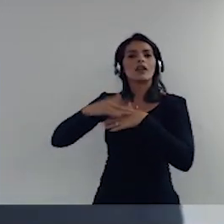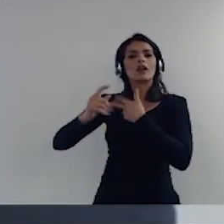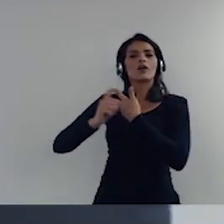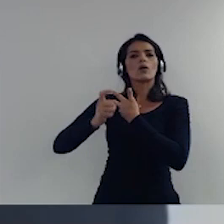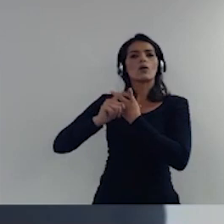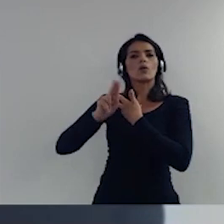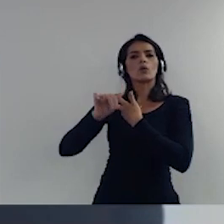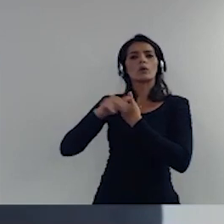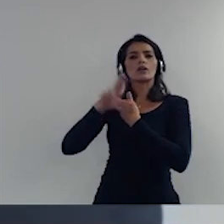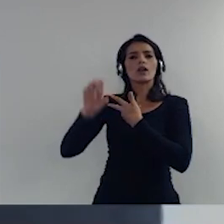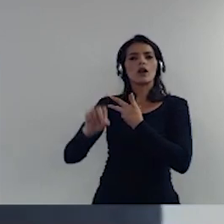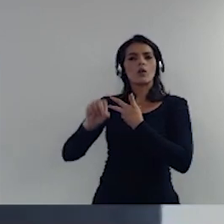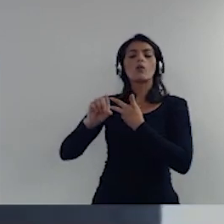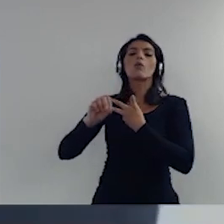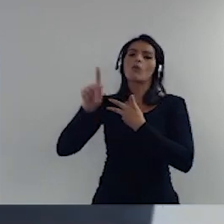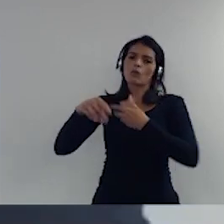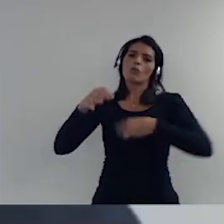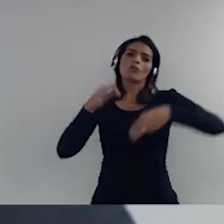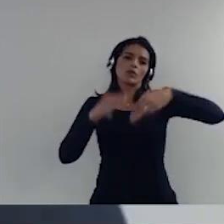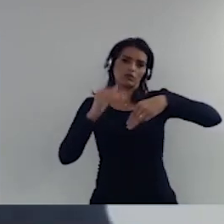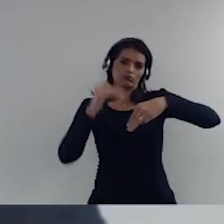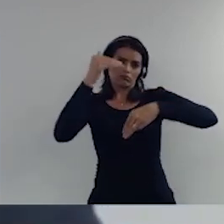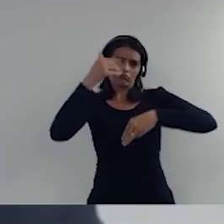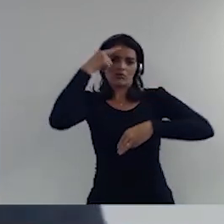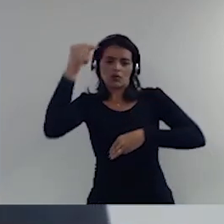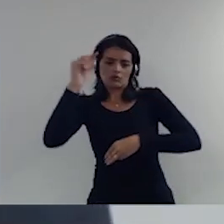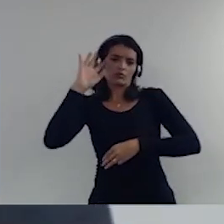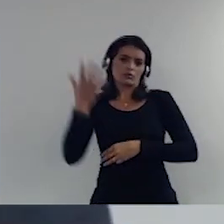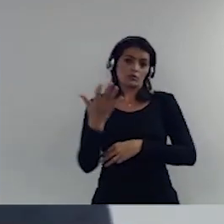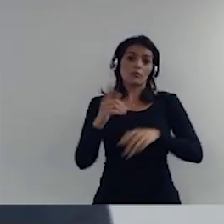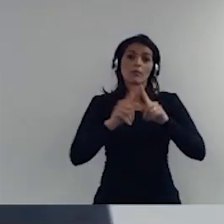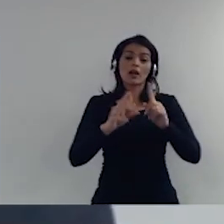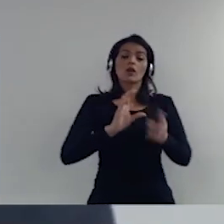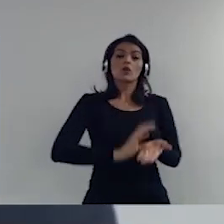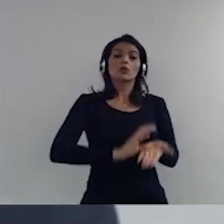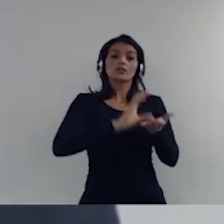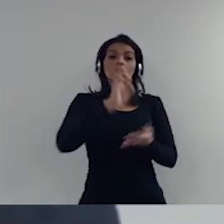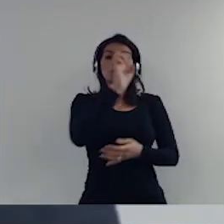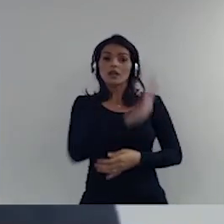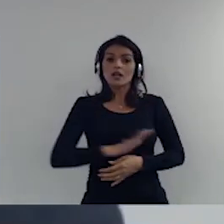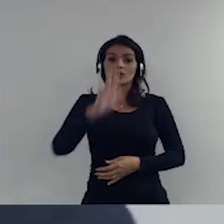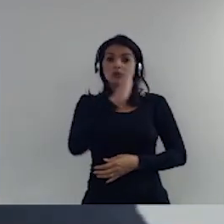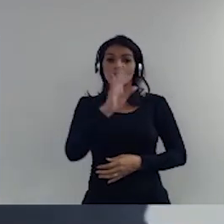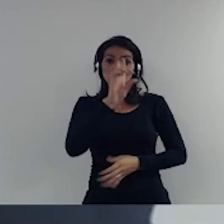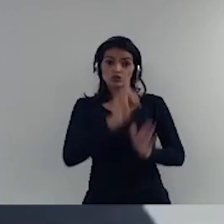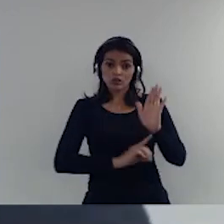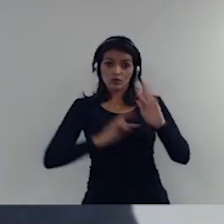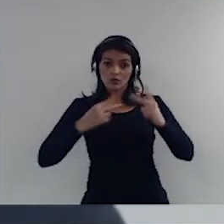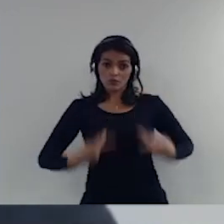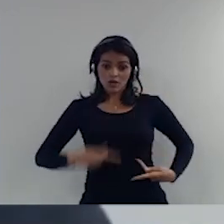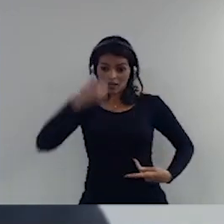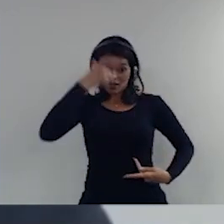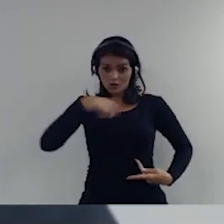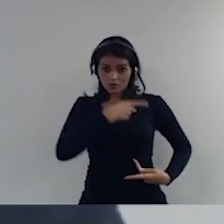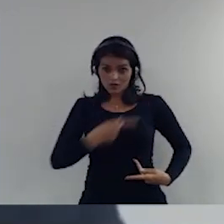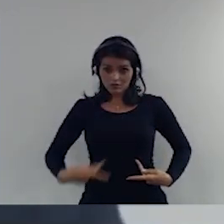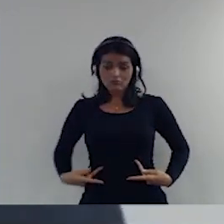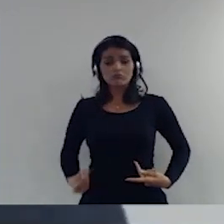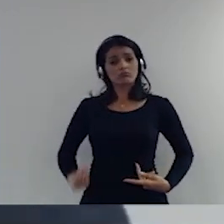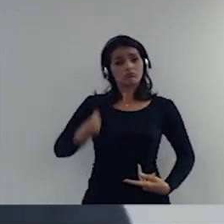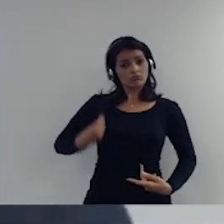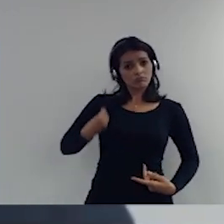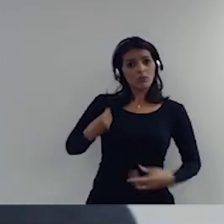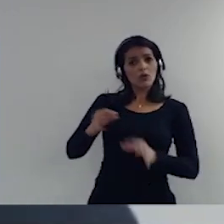segundo a decisão do ministro Barroso, mas, por exemplo, o Conselho Nacional de Direitos Humanos, que atualmente eu presido, está participando